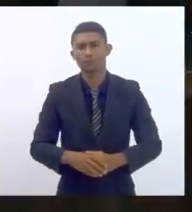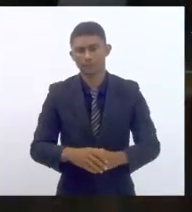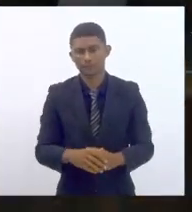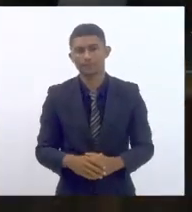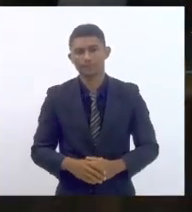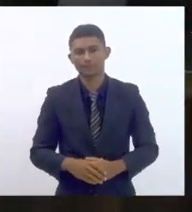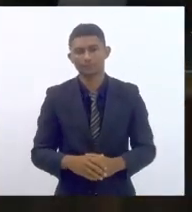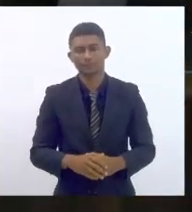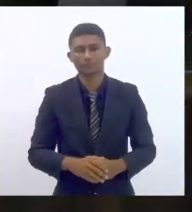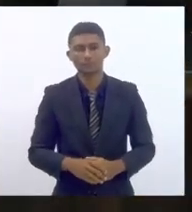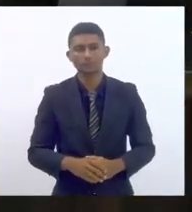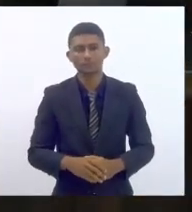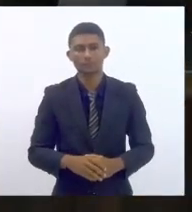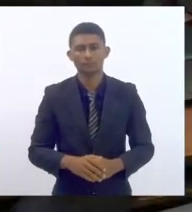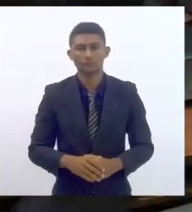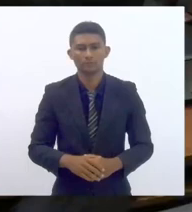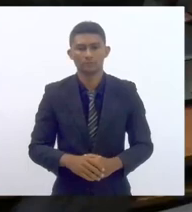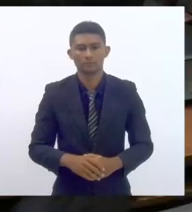Então,